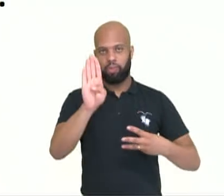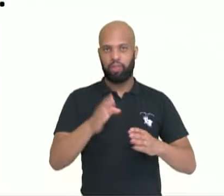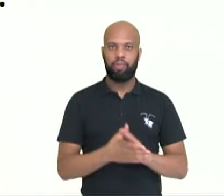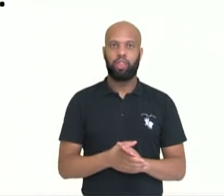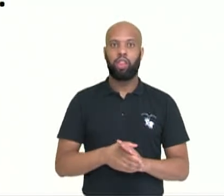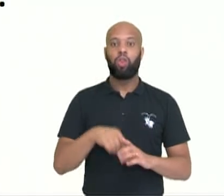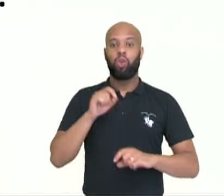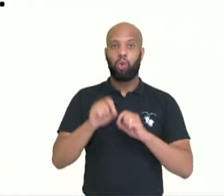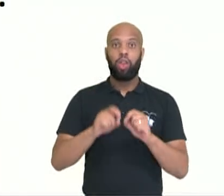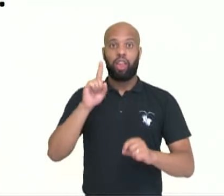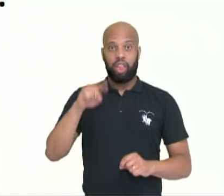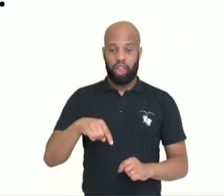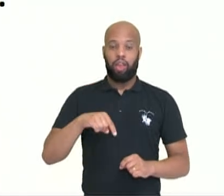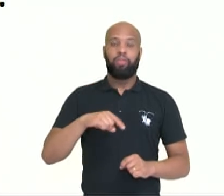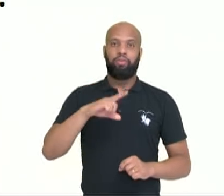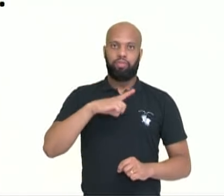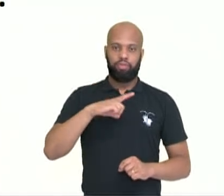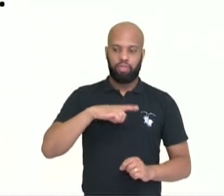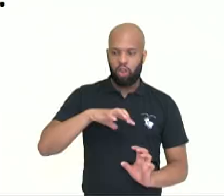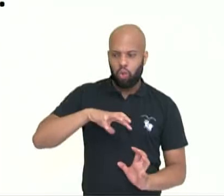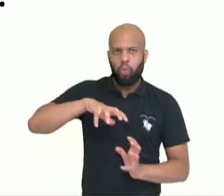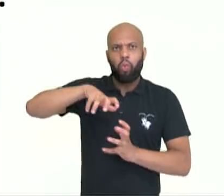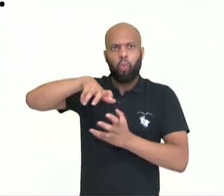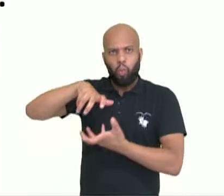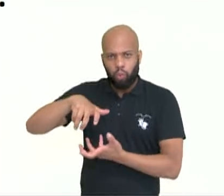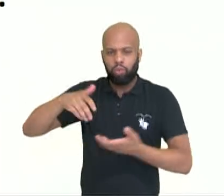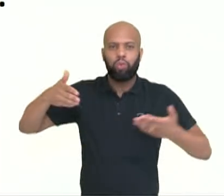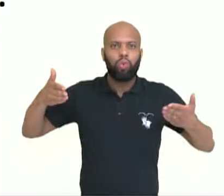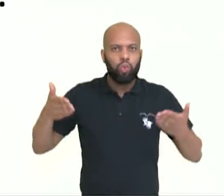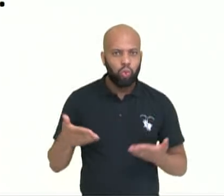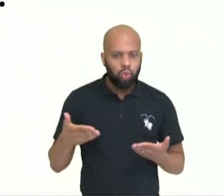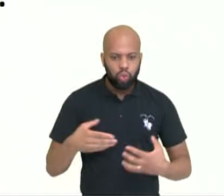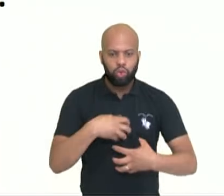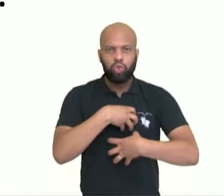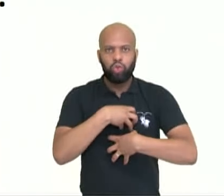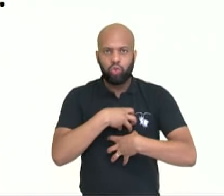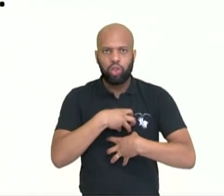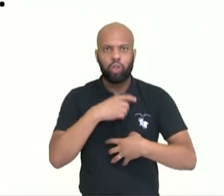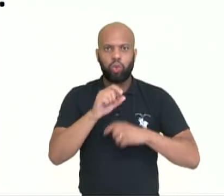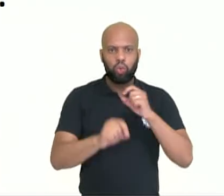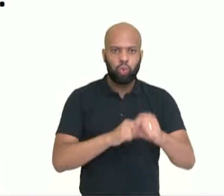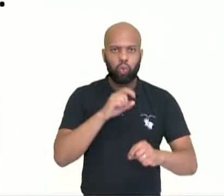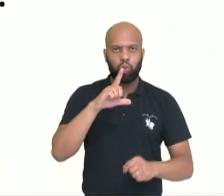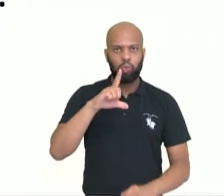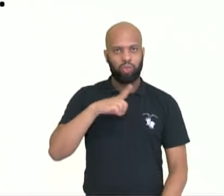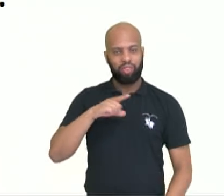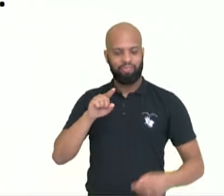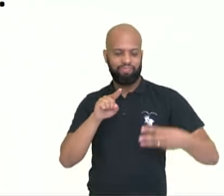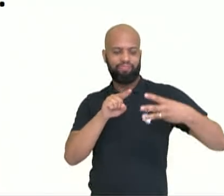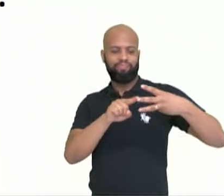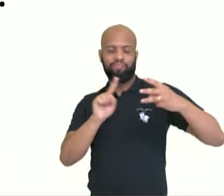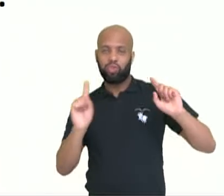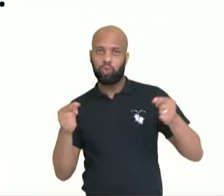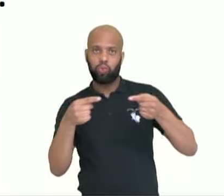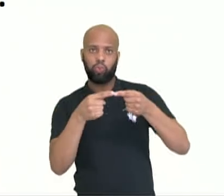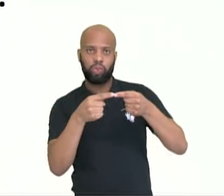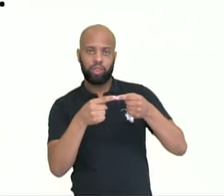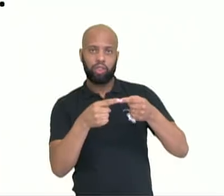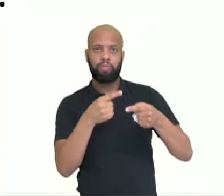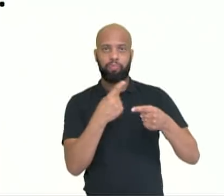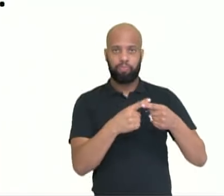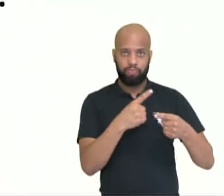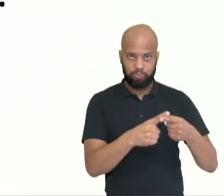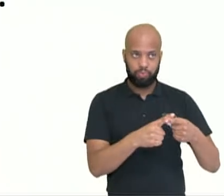mundo unimultipolar. Então nós podemos dizer que o nosso mundo hoje pode ser considerado um mundo unimultipolar. Uni,